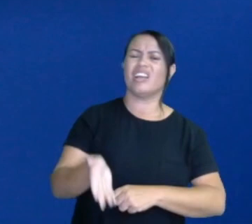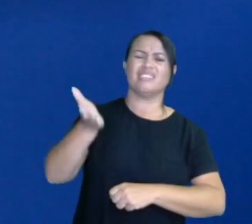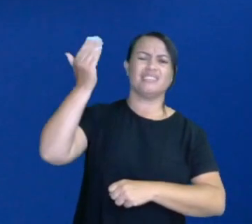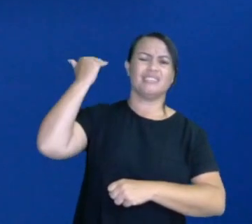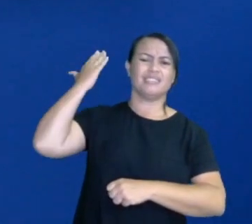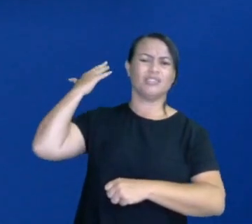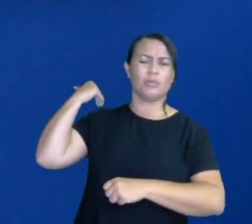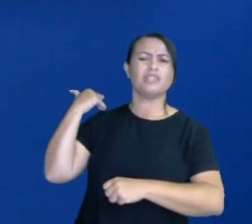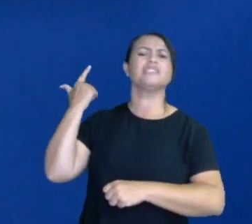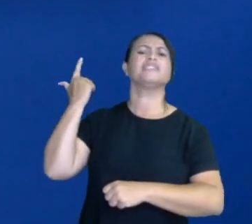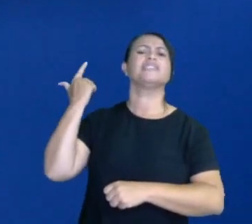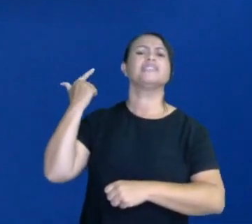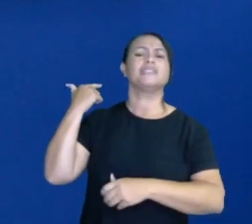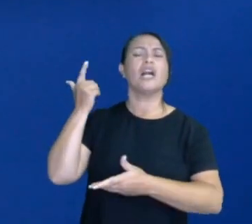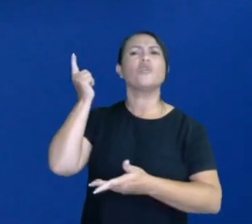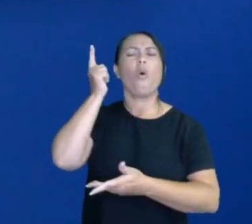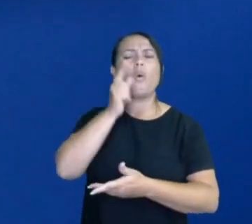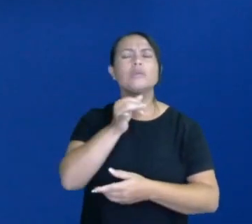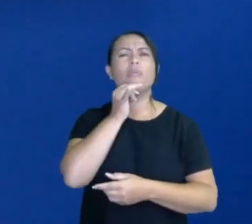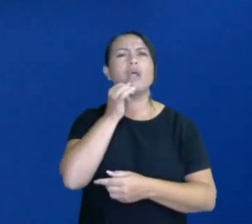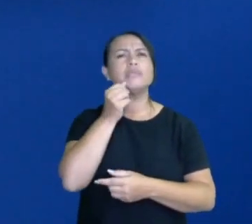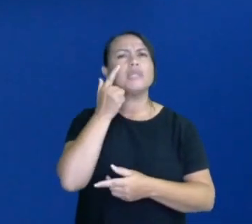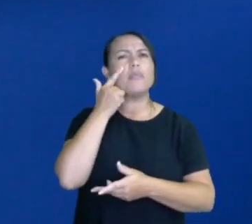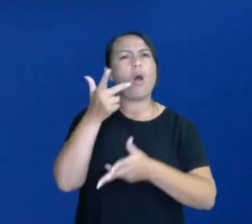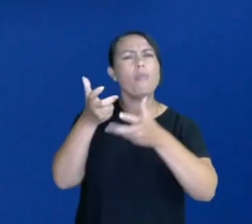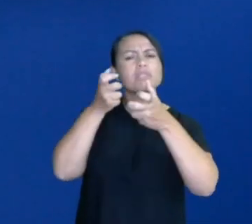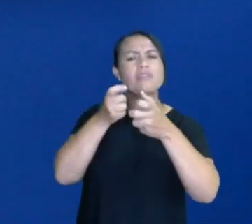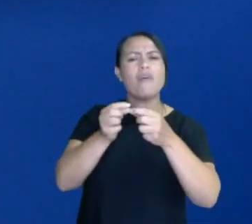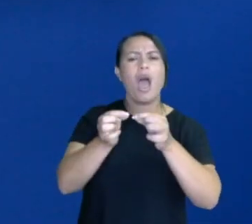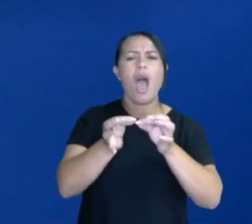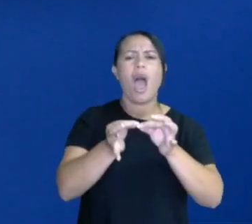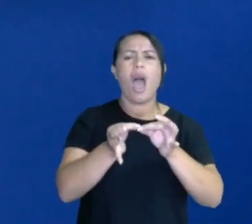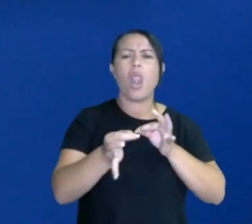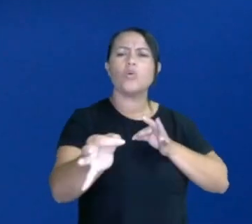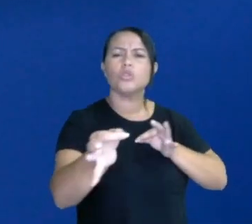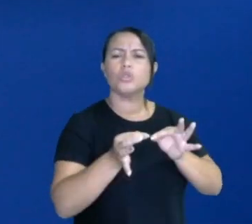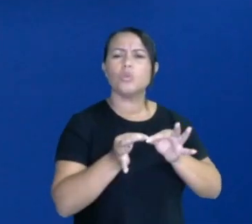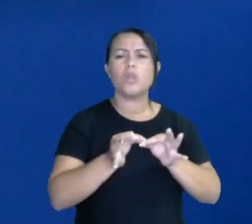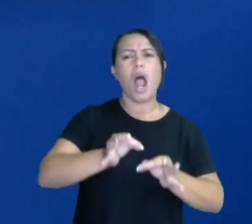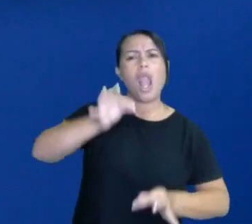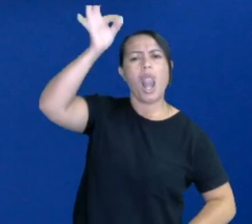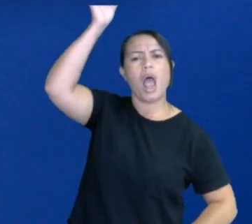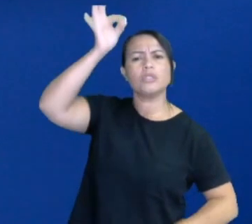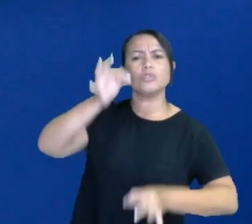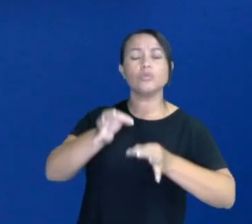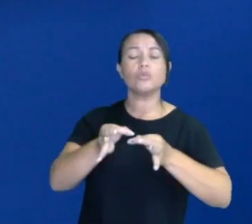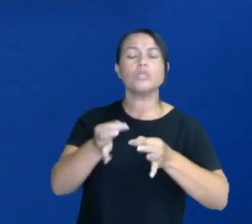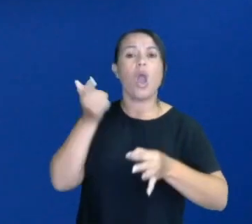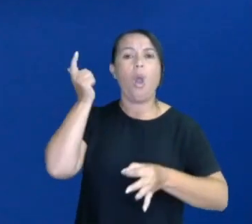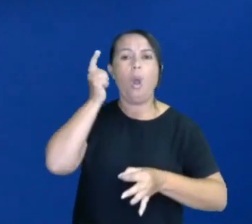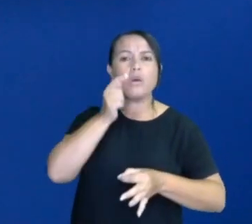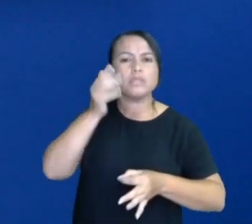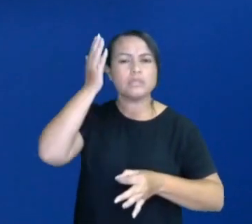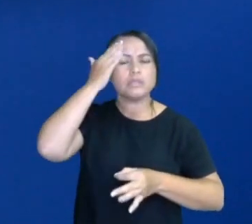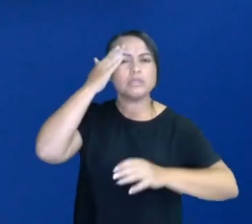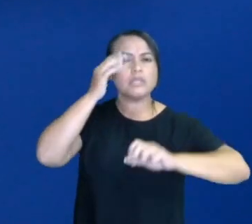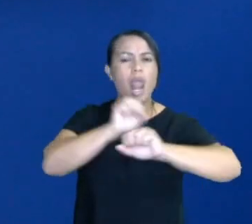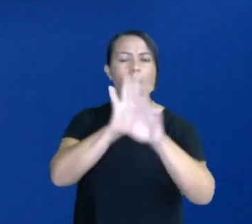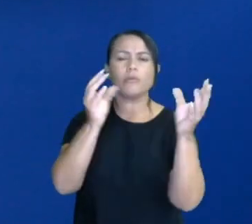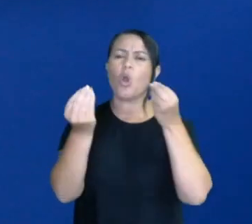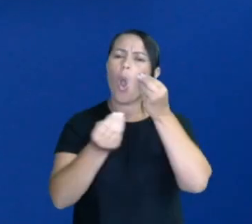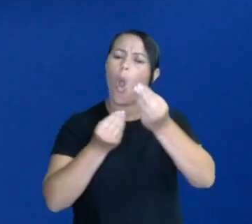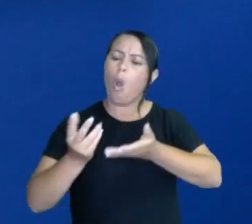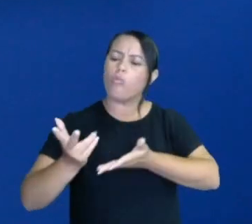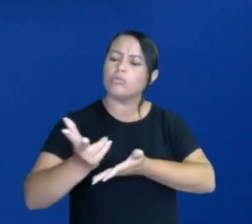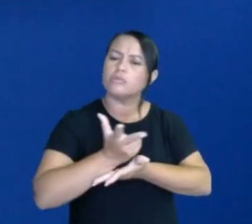relacionar questões de latitude e longitude e conseguia captar como ia desenhar